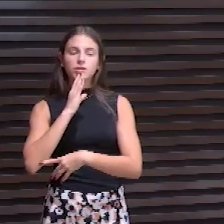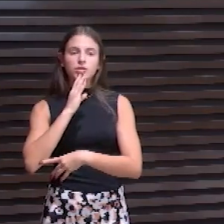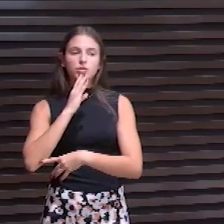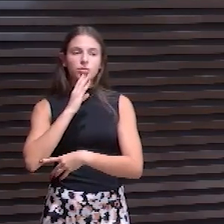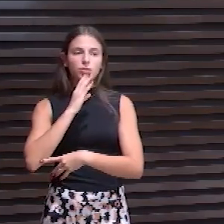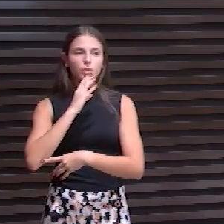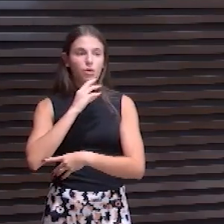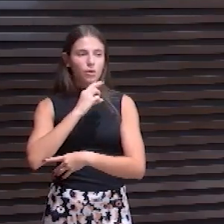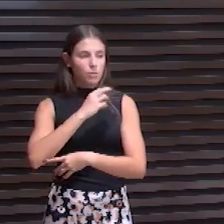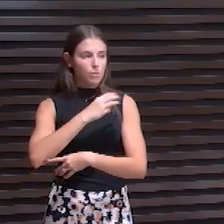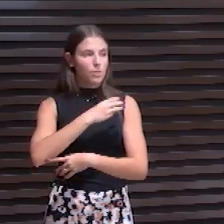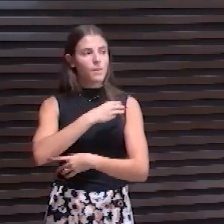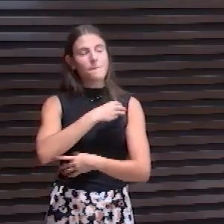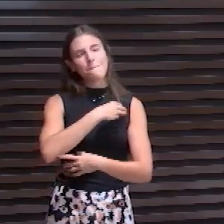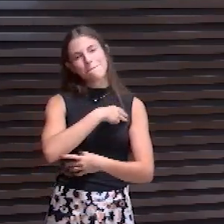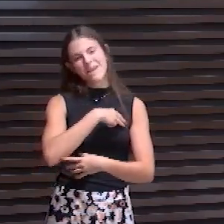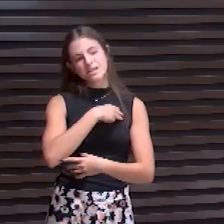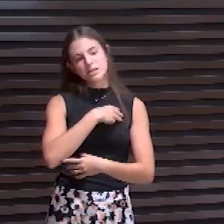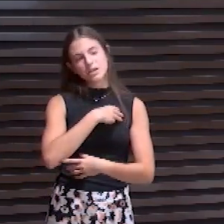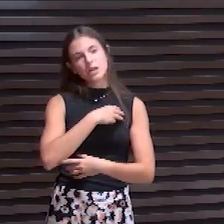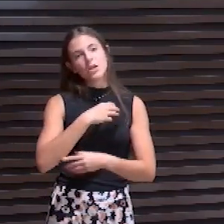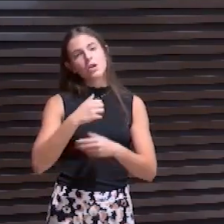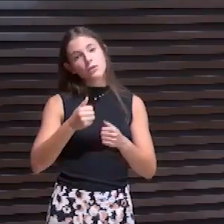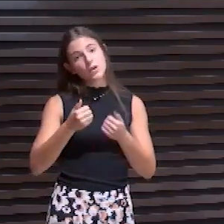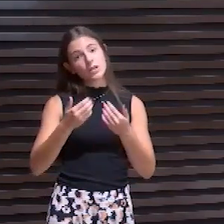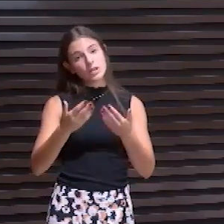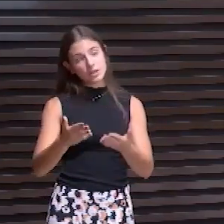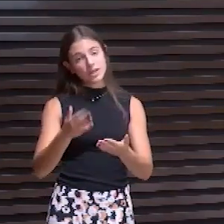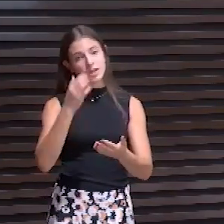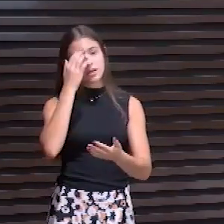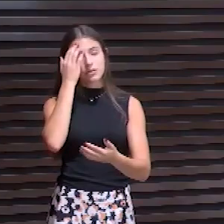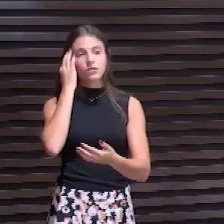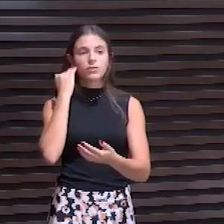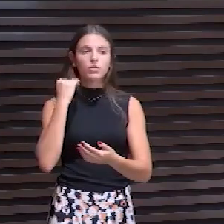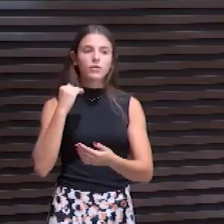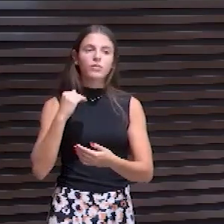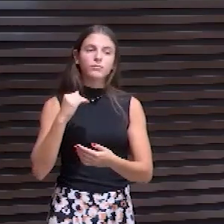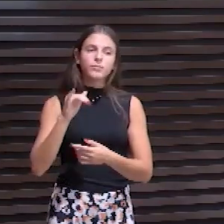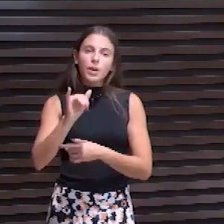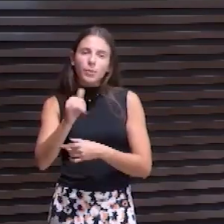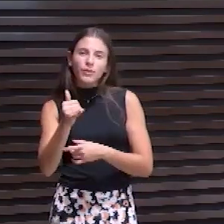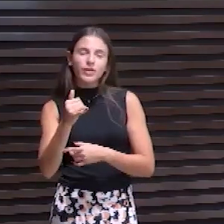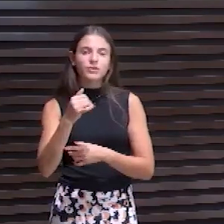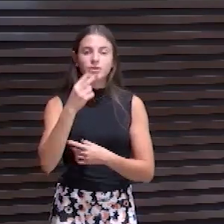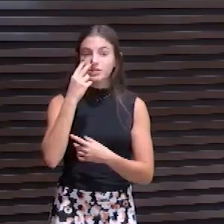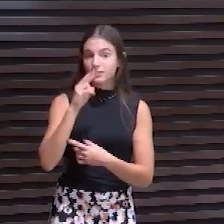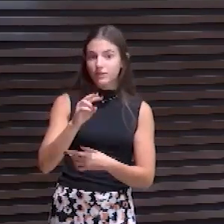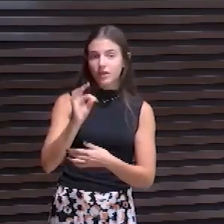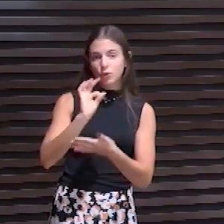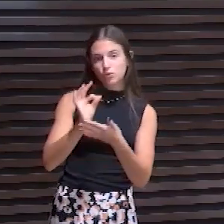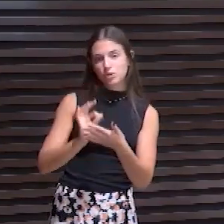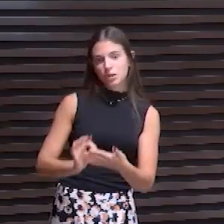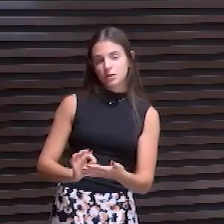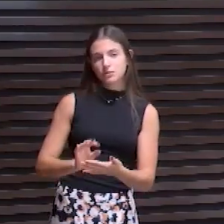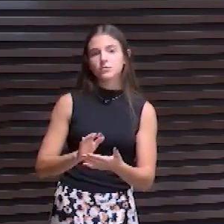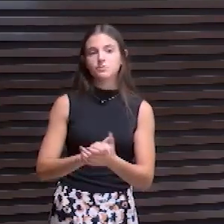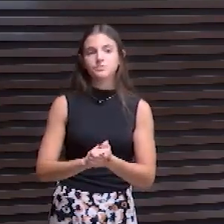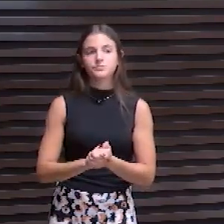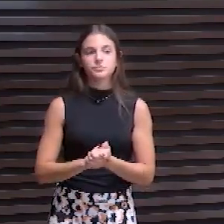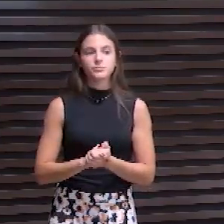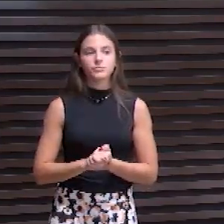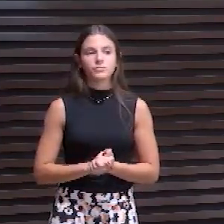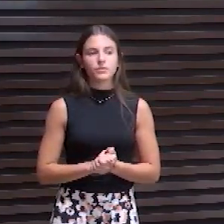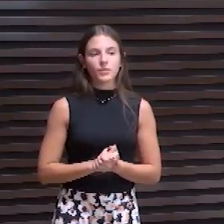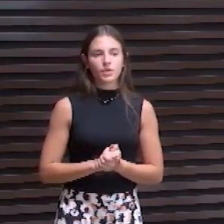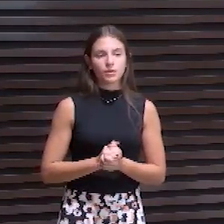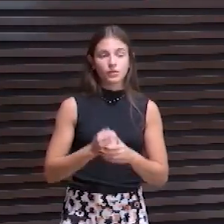judeus, foi dado a ele a oportunidade de ler o texto bíblico. Eles liam a escritura na sinagoga. Foi